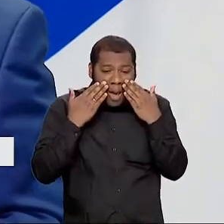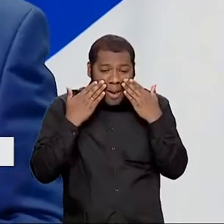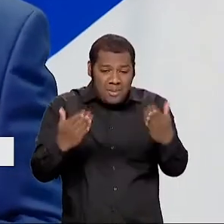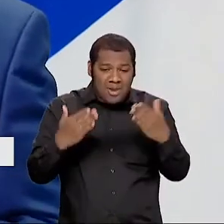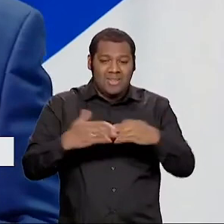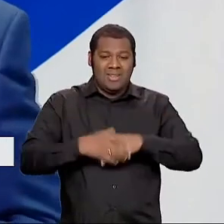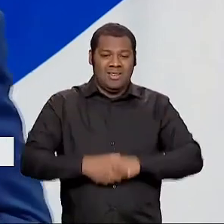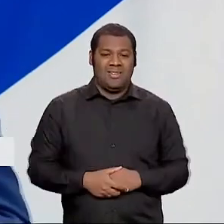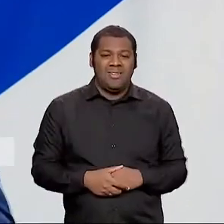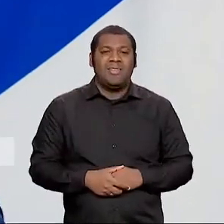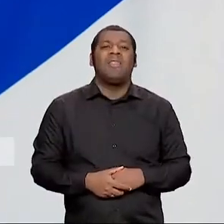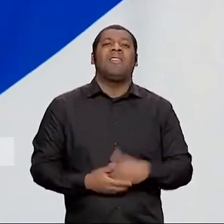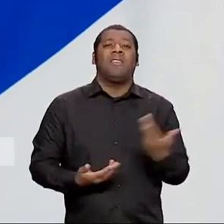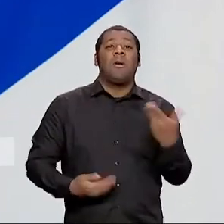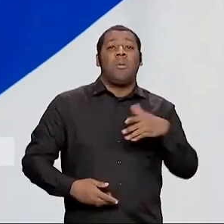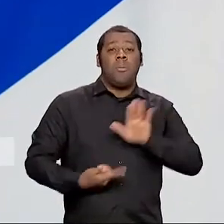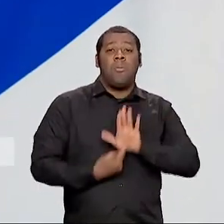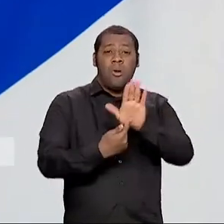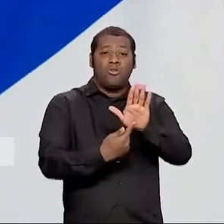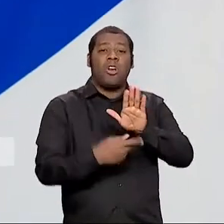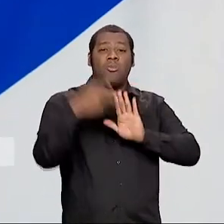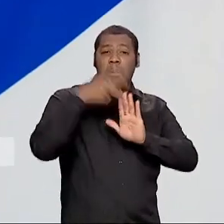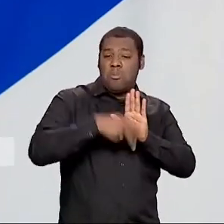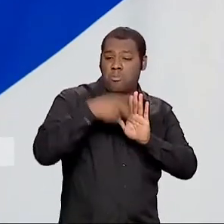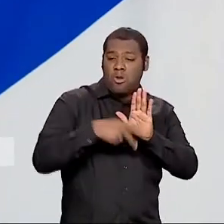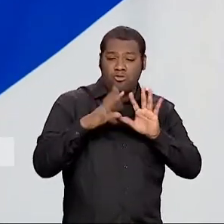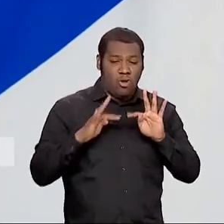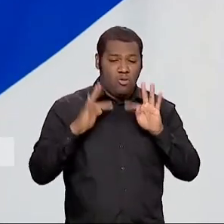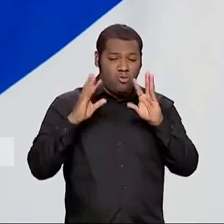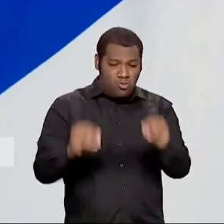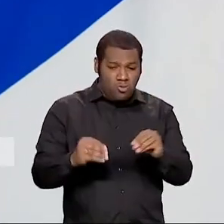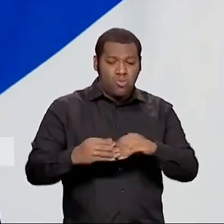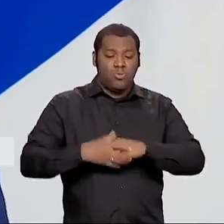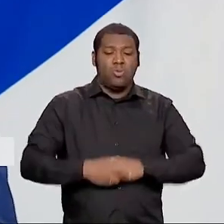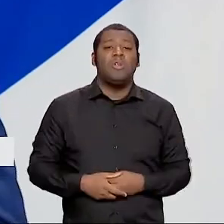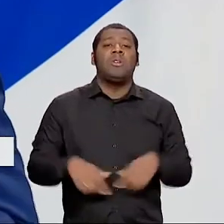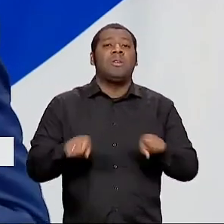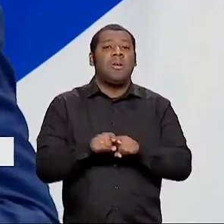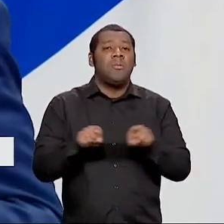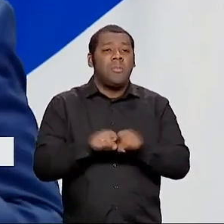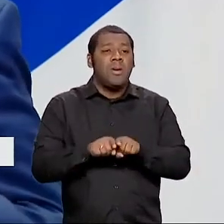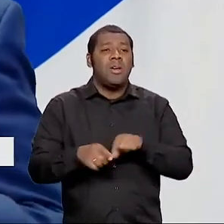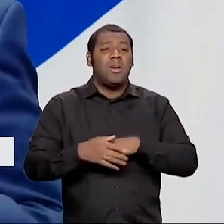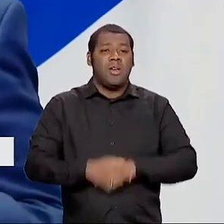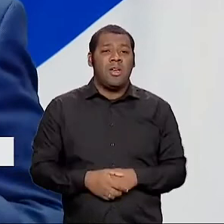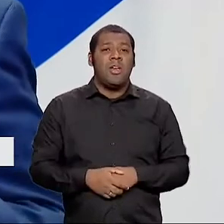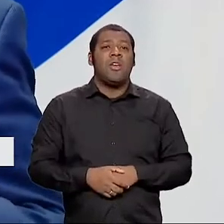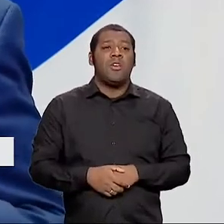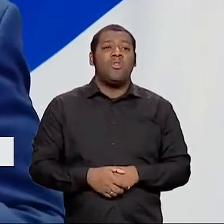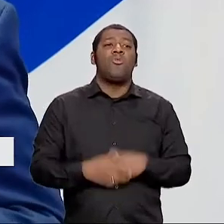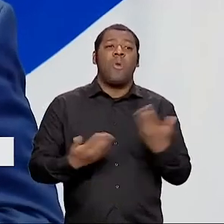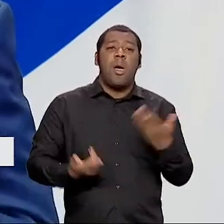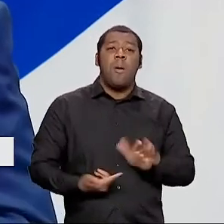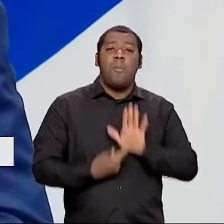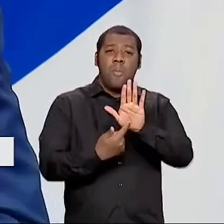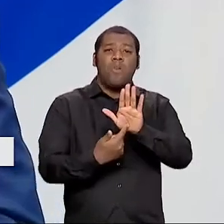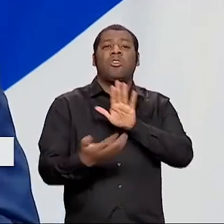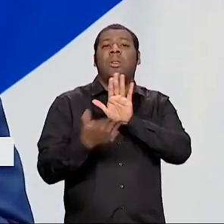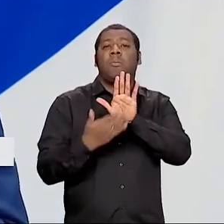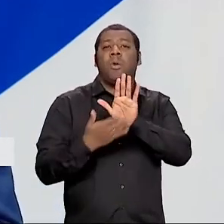nós levantamos todos os problemas que nós tínhamos que levantar, e o problema mais sério tudo é o acordo União